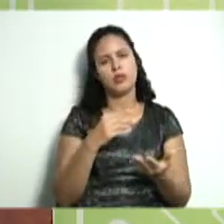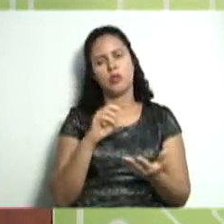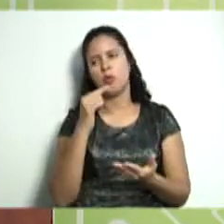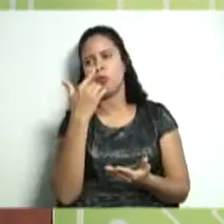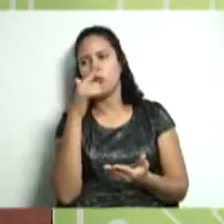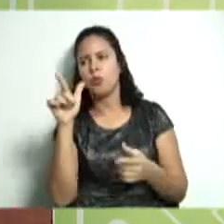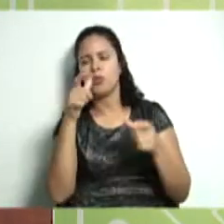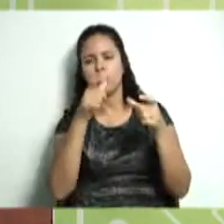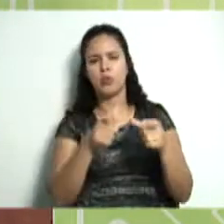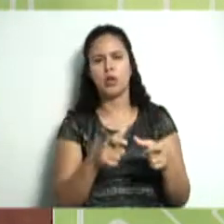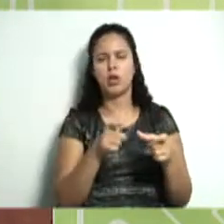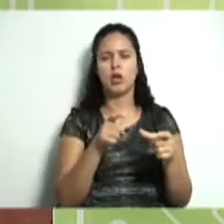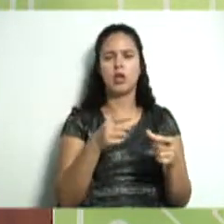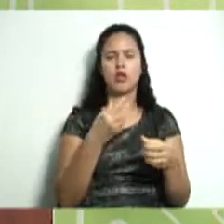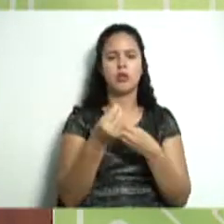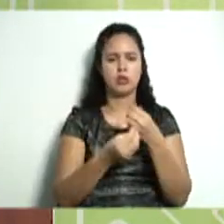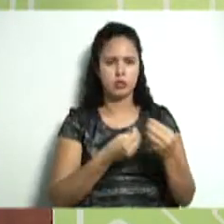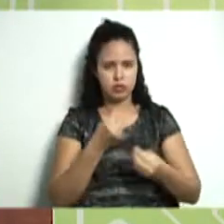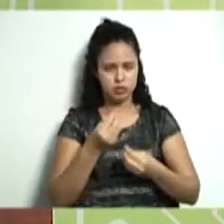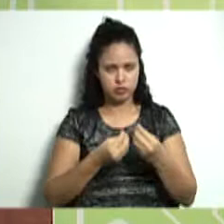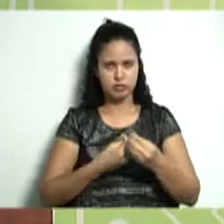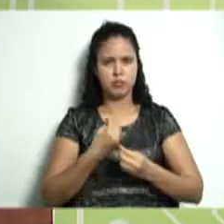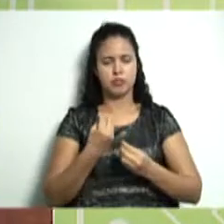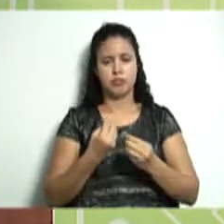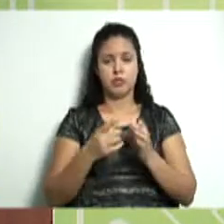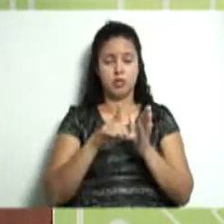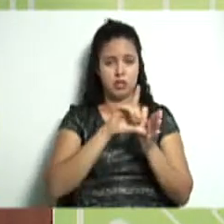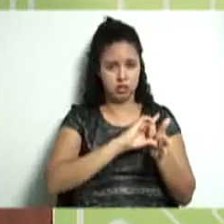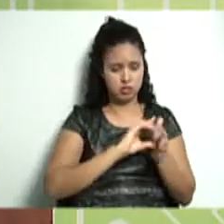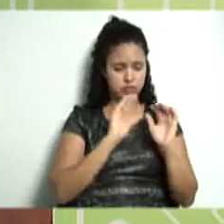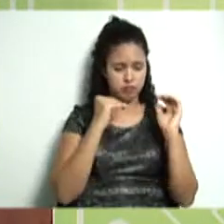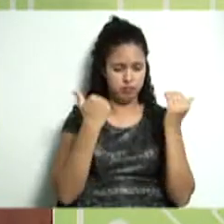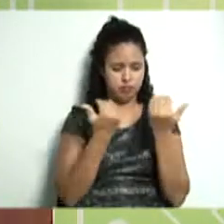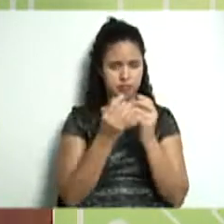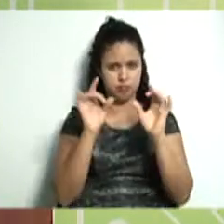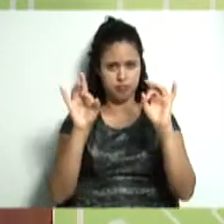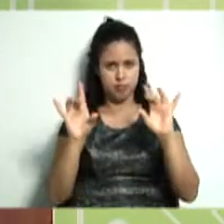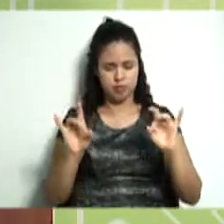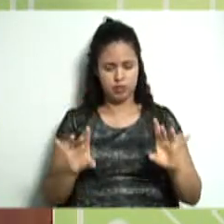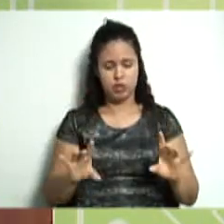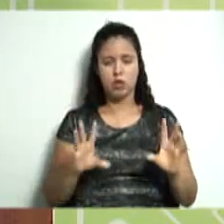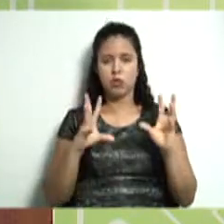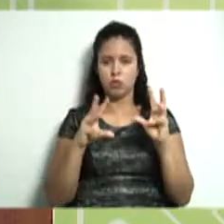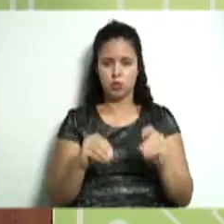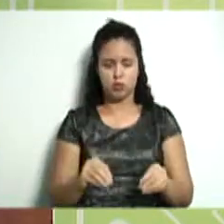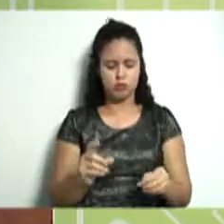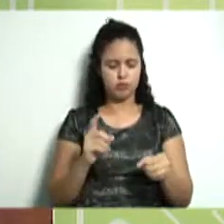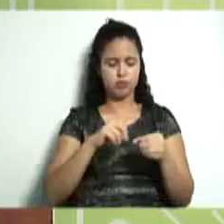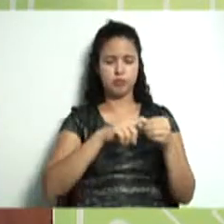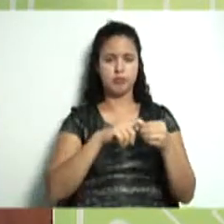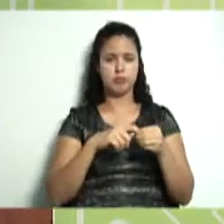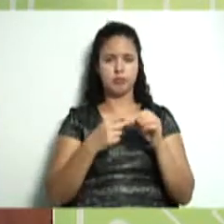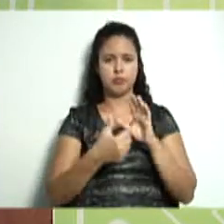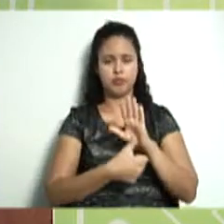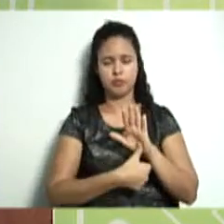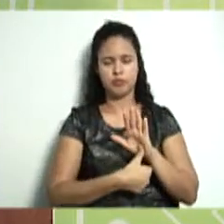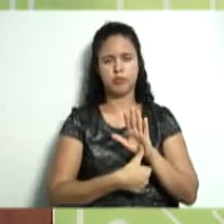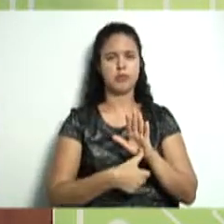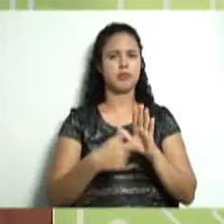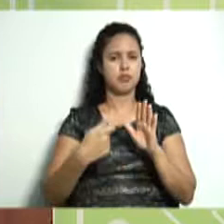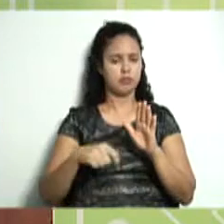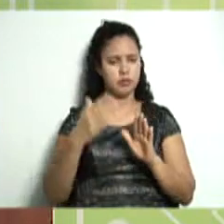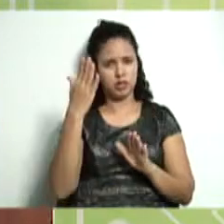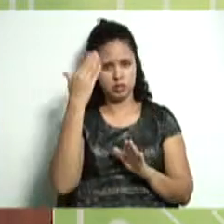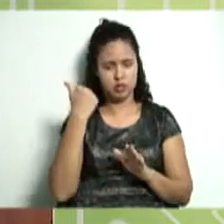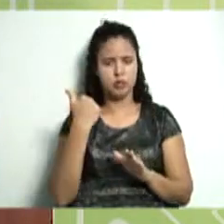empregado em outra ação? Então, assim, antes das assembleias, todos os cooperados devem saber obter